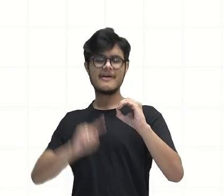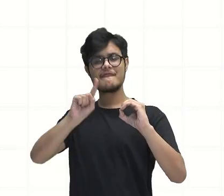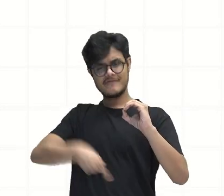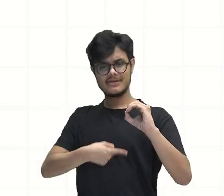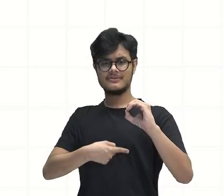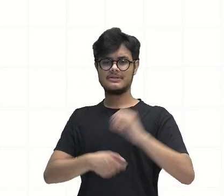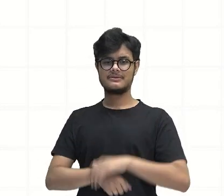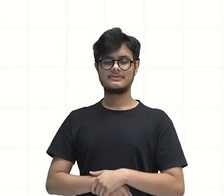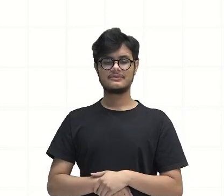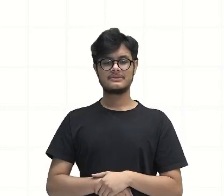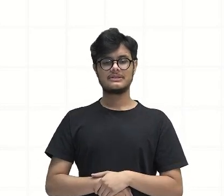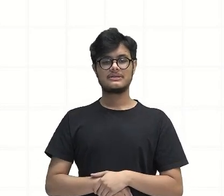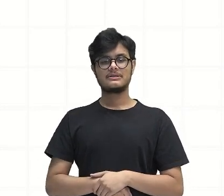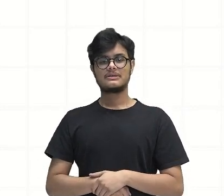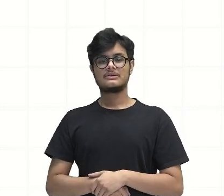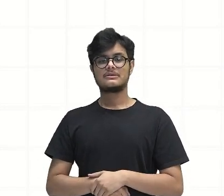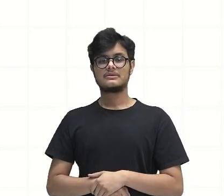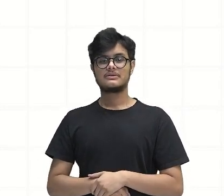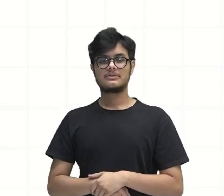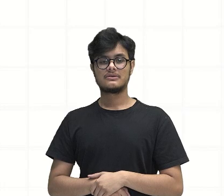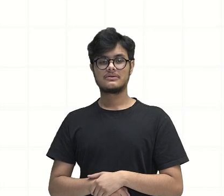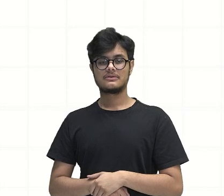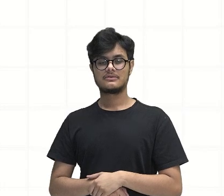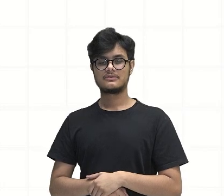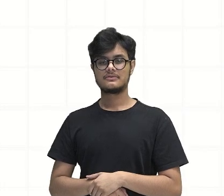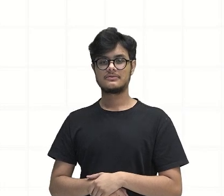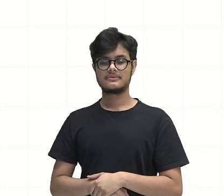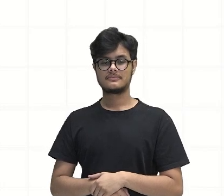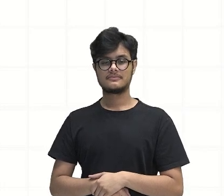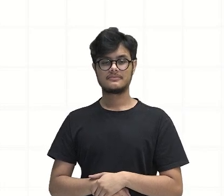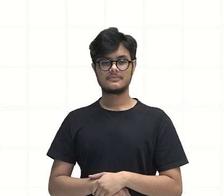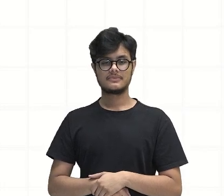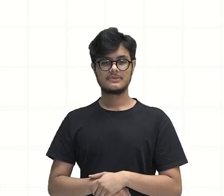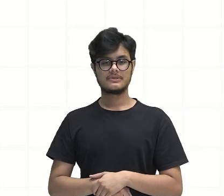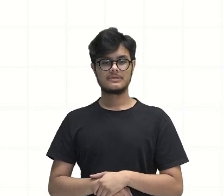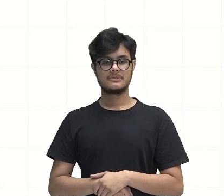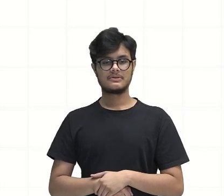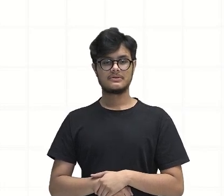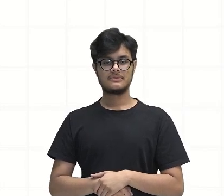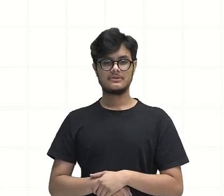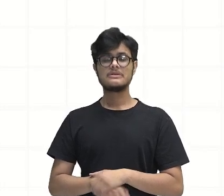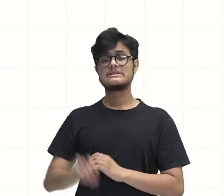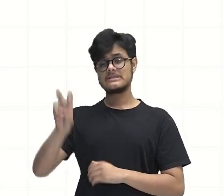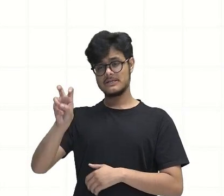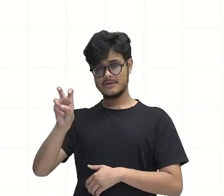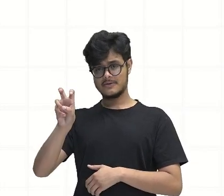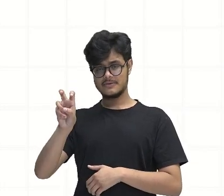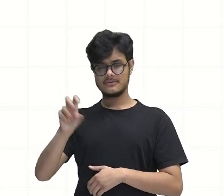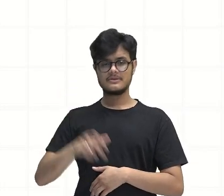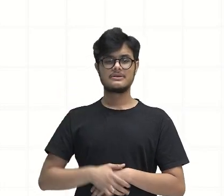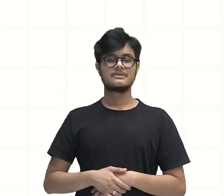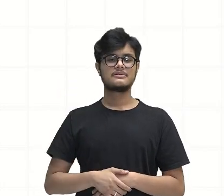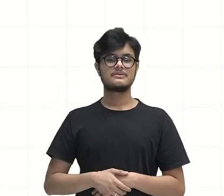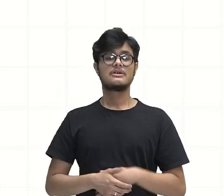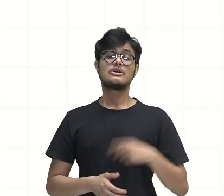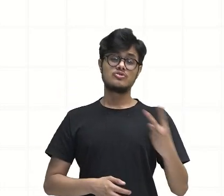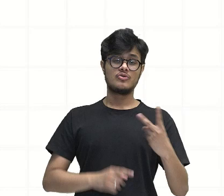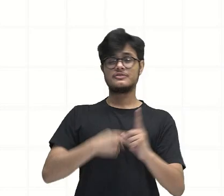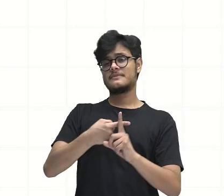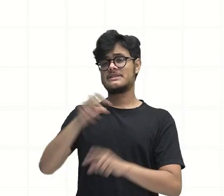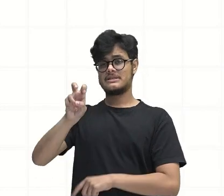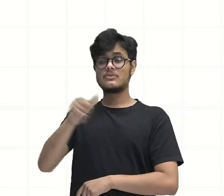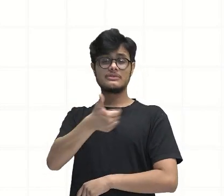vírgula no quociente e um 0 aqui ao lado do 1. 10 dividido por 2, 5. Ou